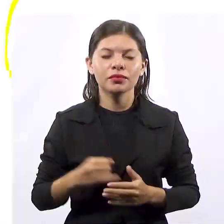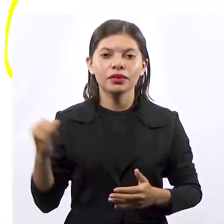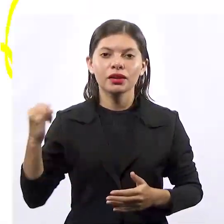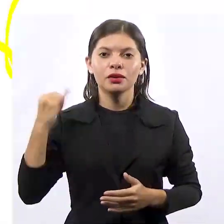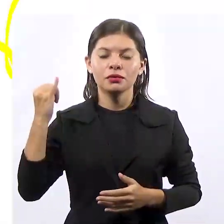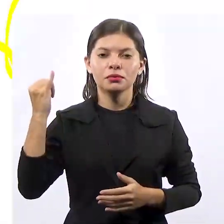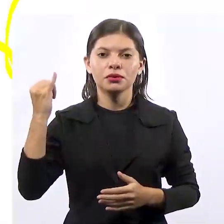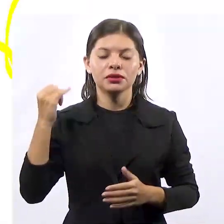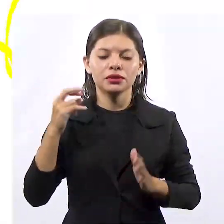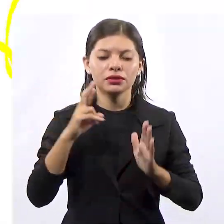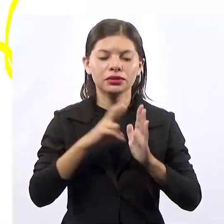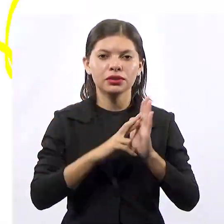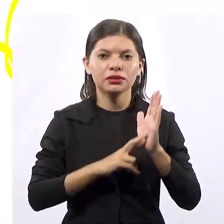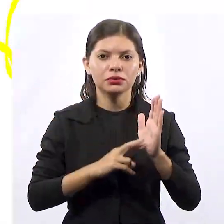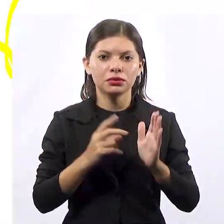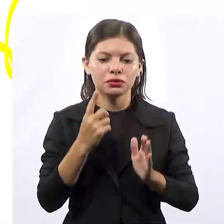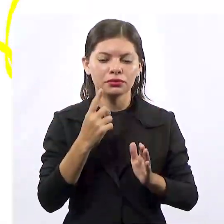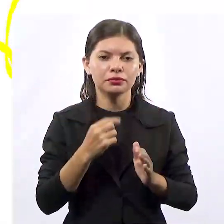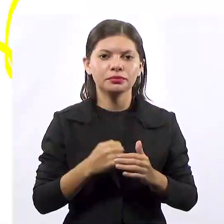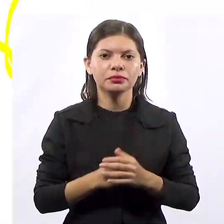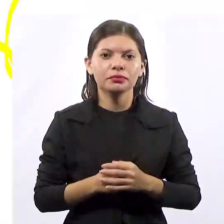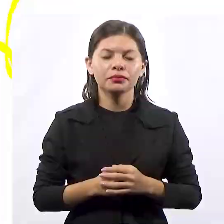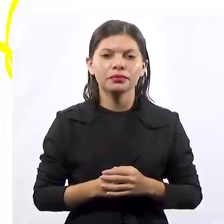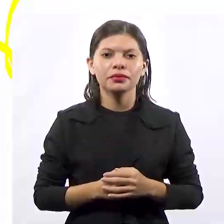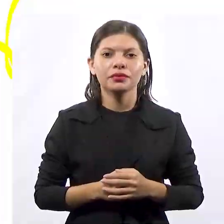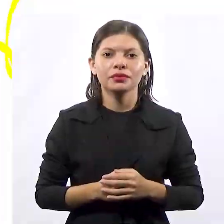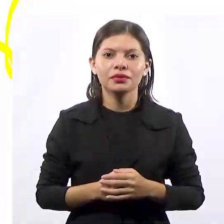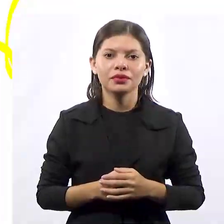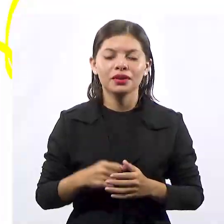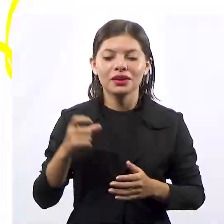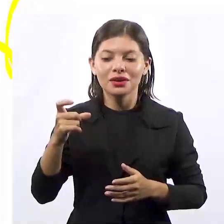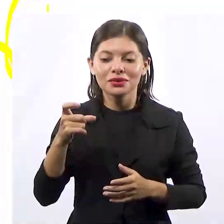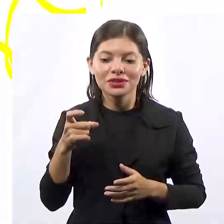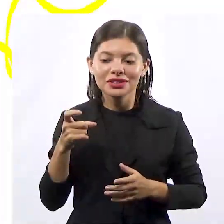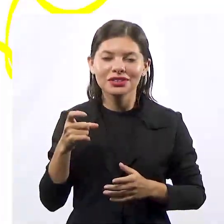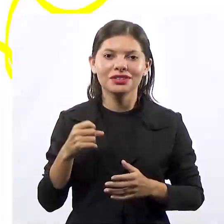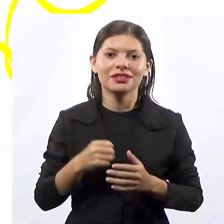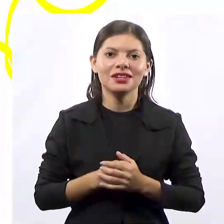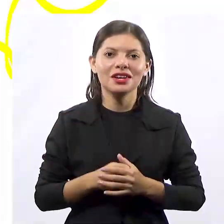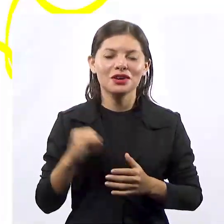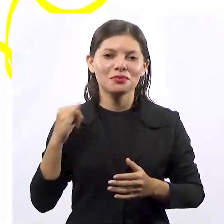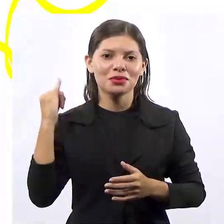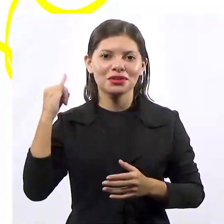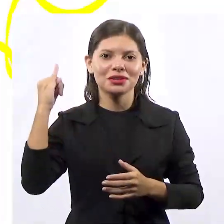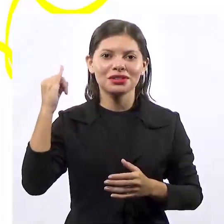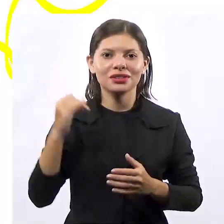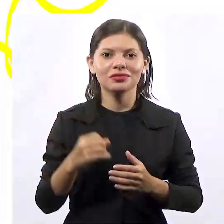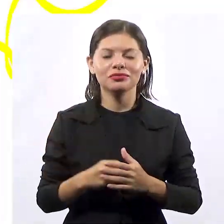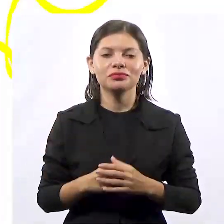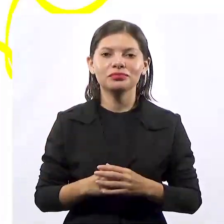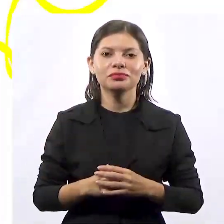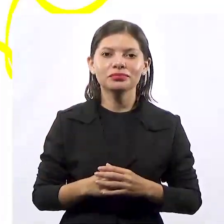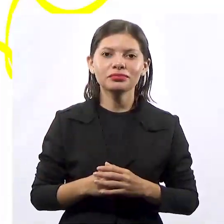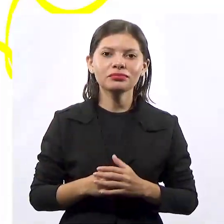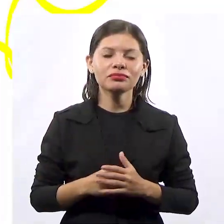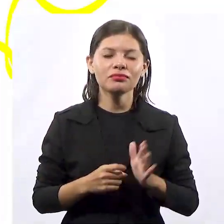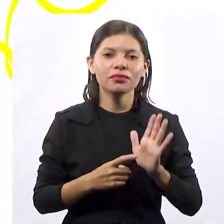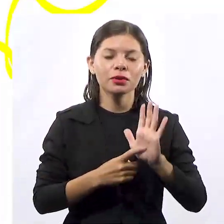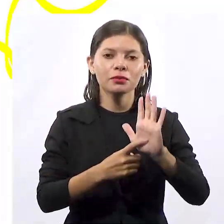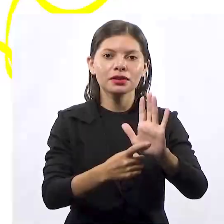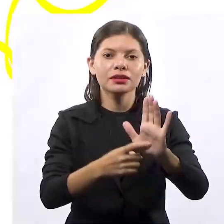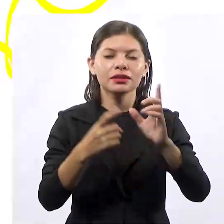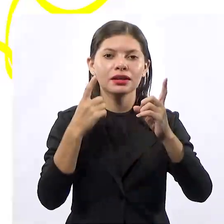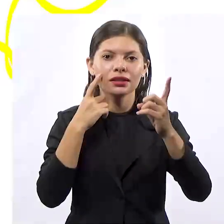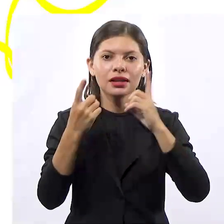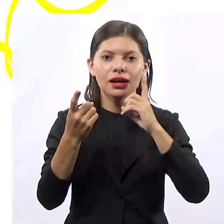parte fundamental do relatório, né? É o X da questão, porque aqui você vai apresentar os dados e aqui